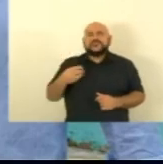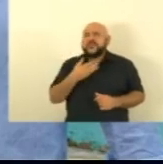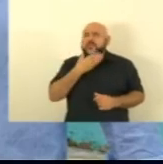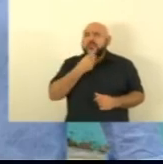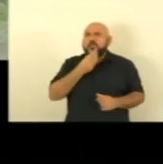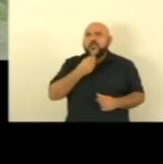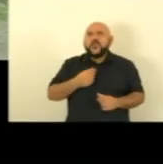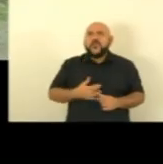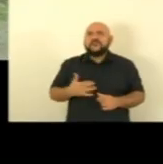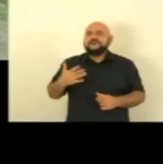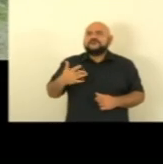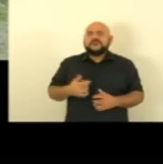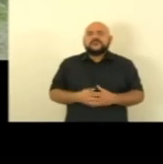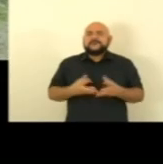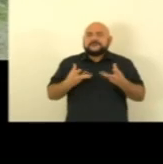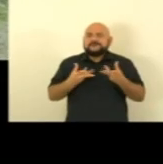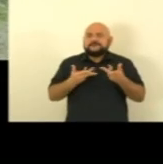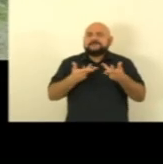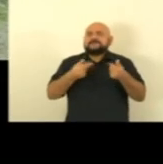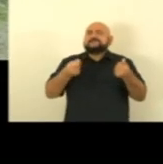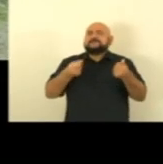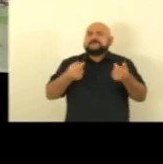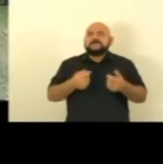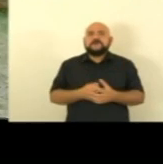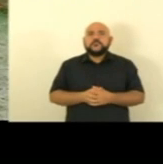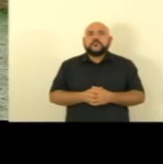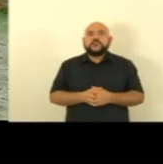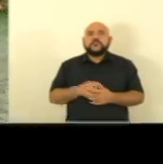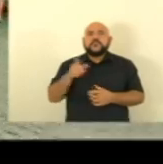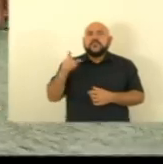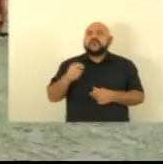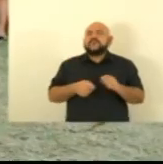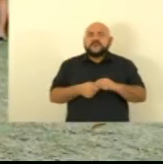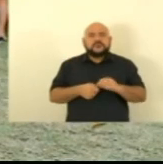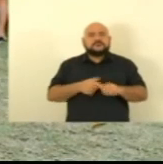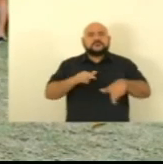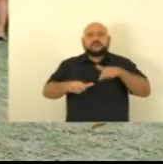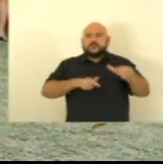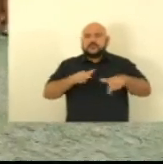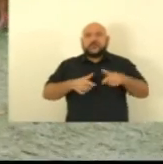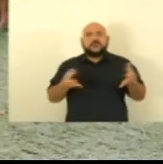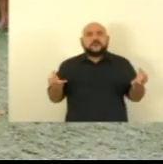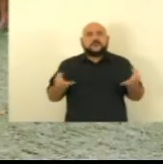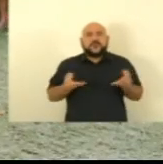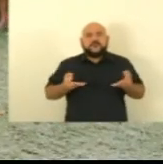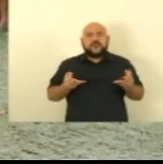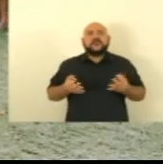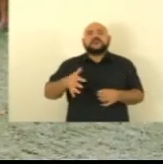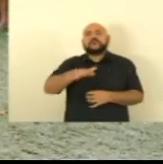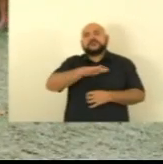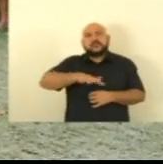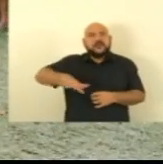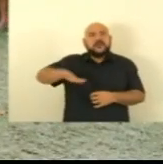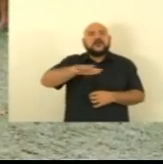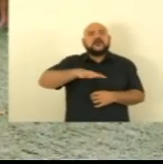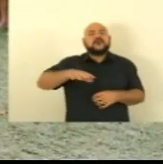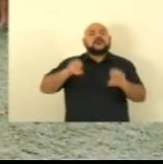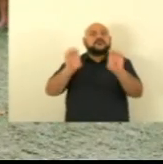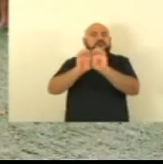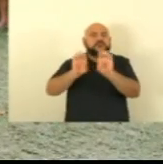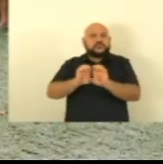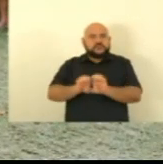que faz um trabalho perfeito na área